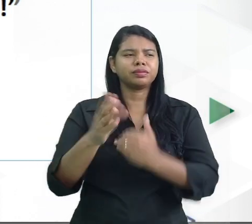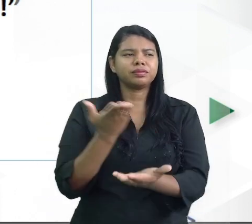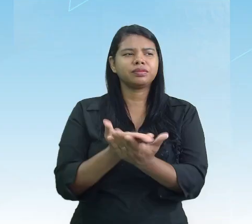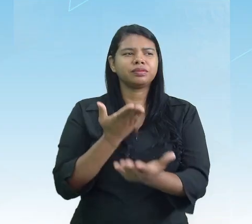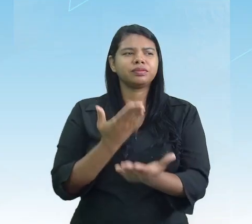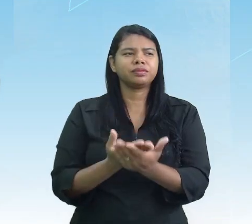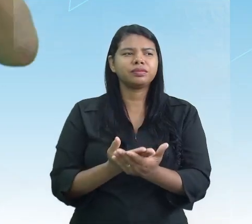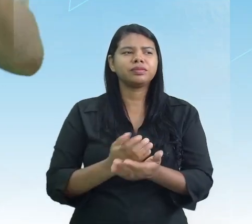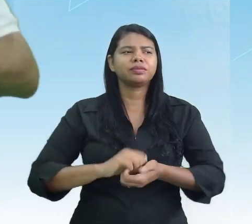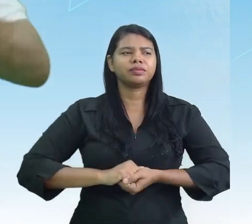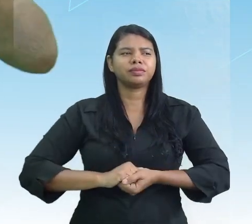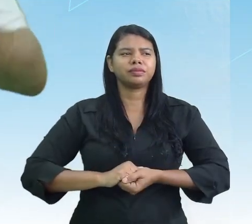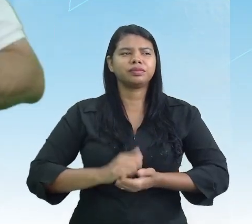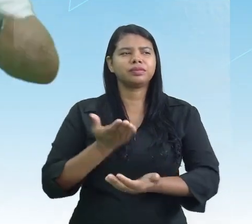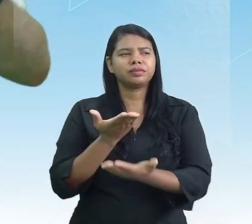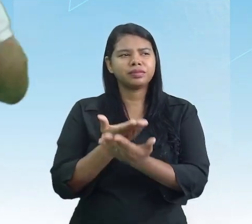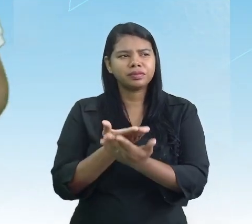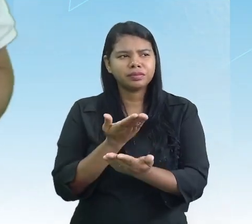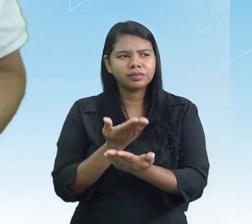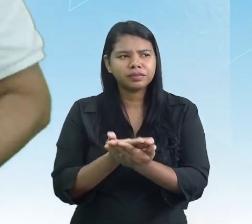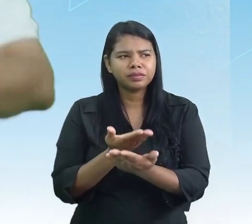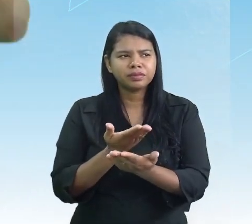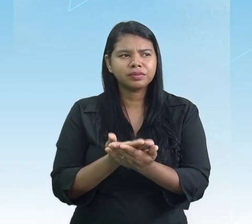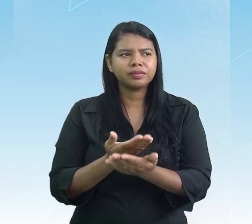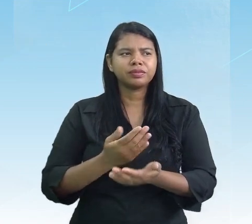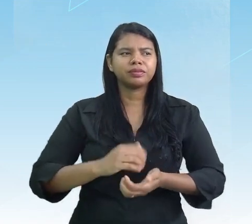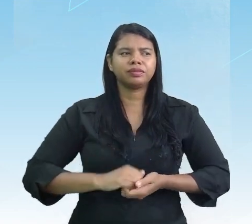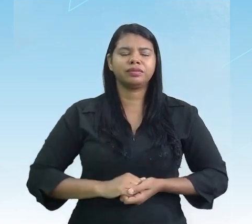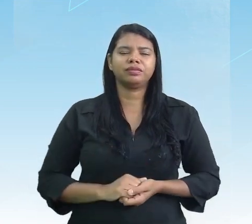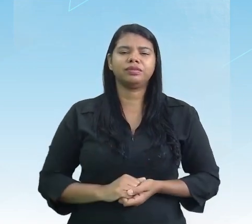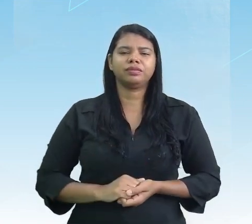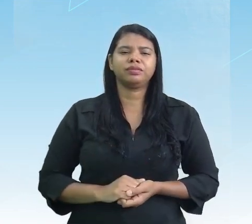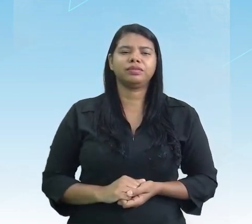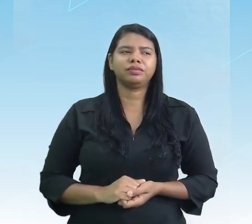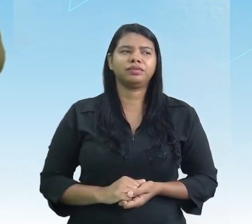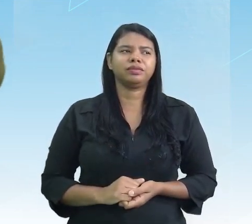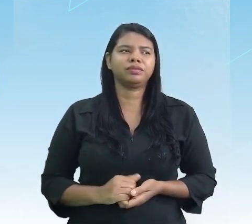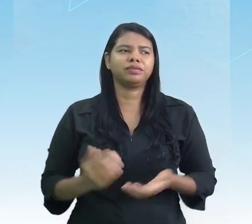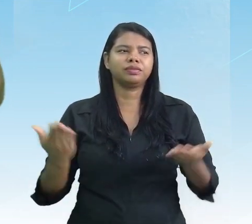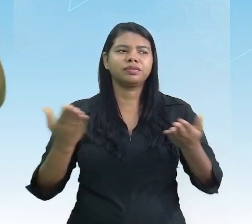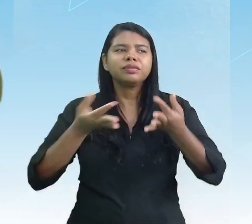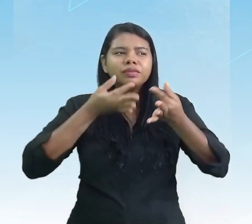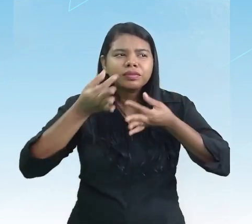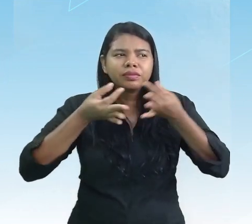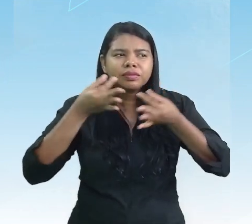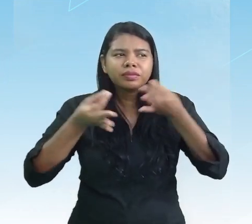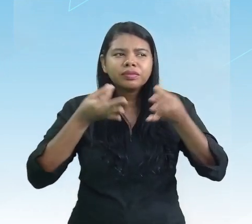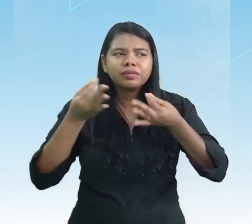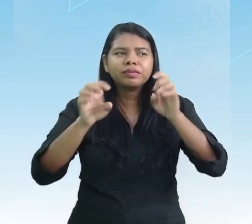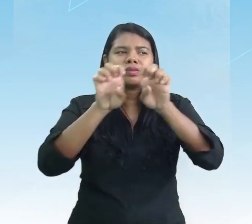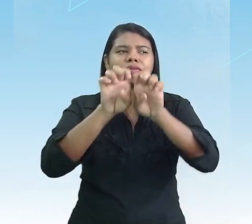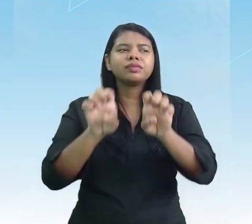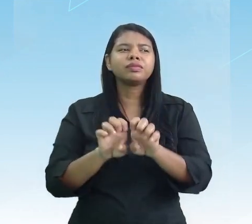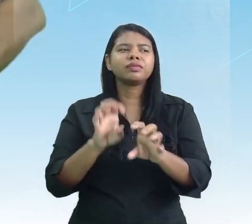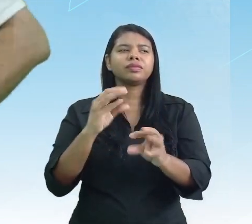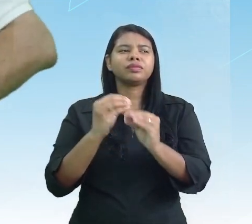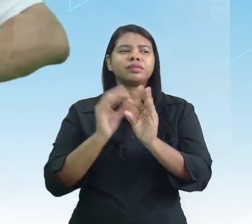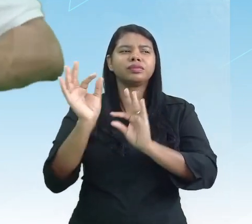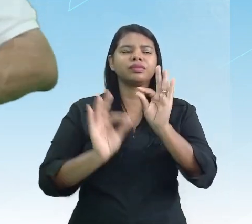estude. Então é isso aí, estudar. E o estudo de hoje é ter argumento. Agora, um bom